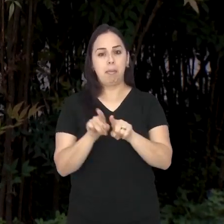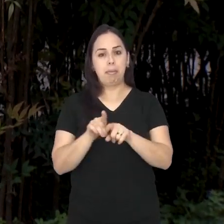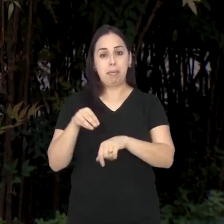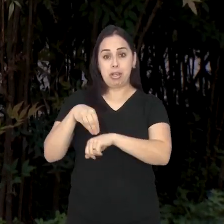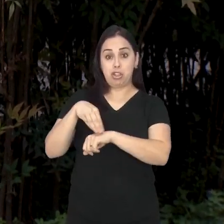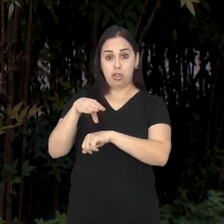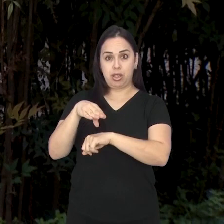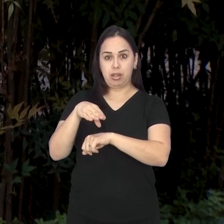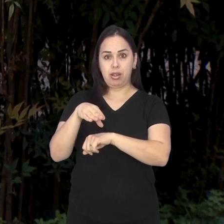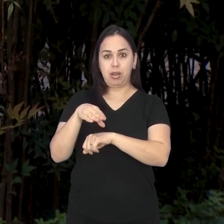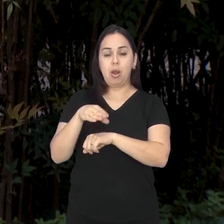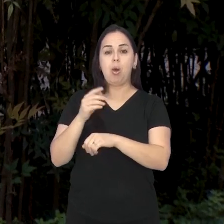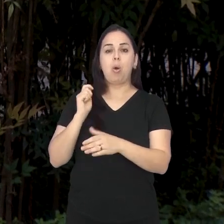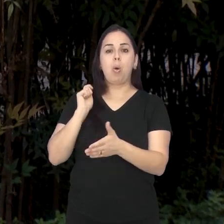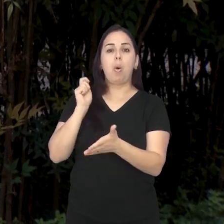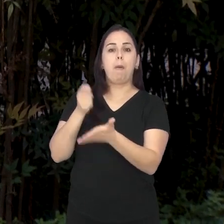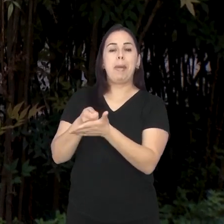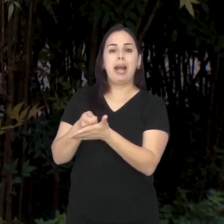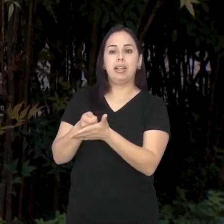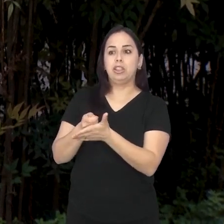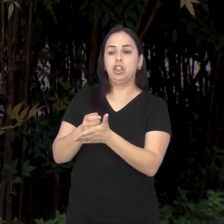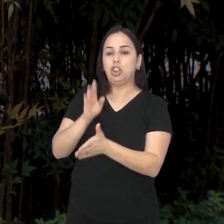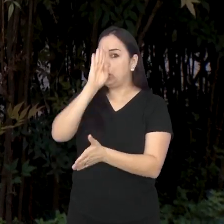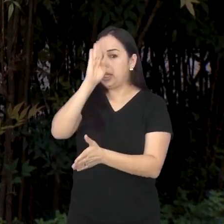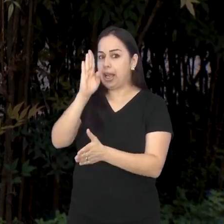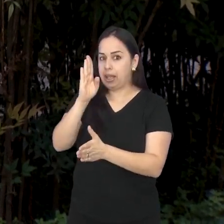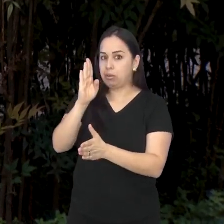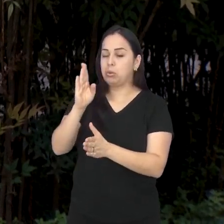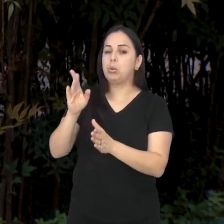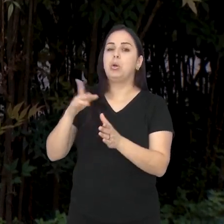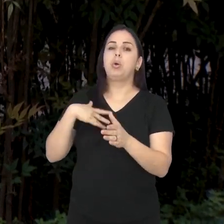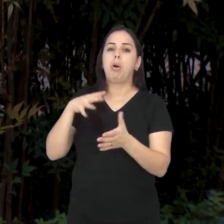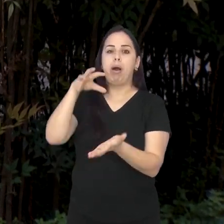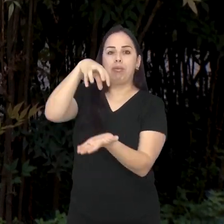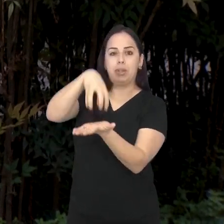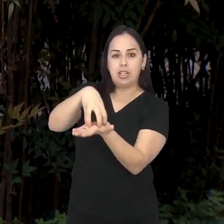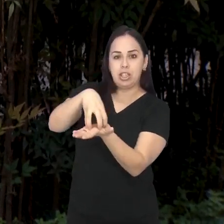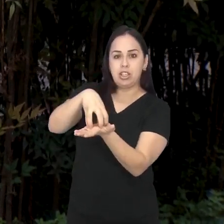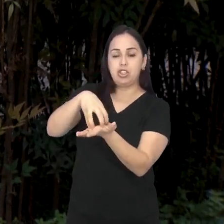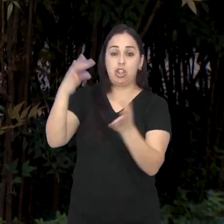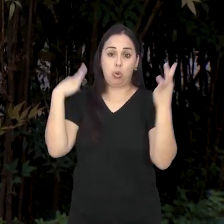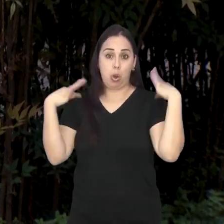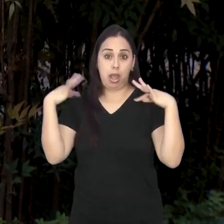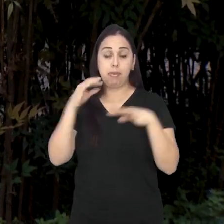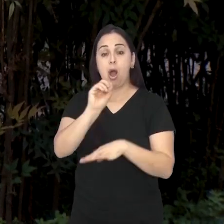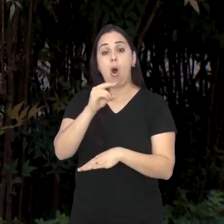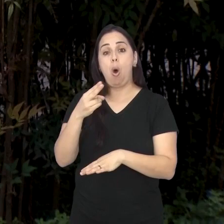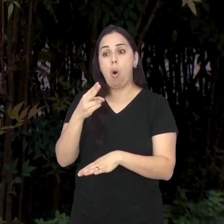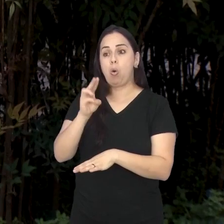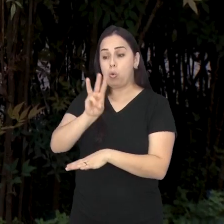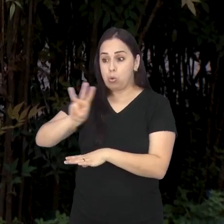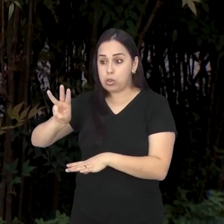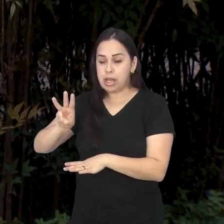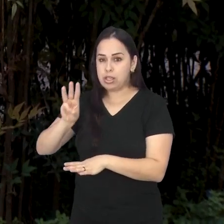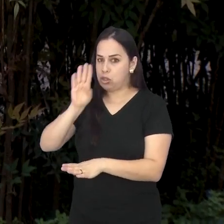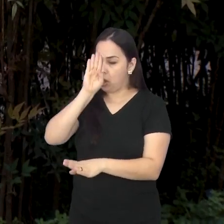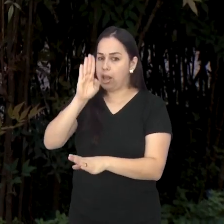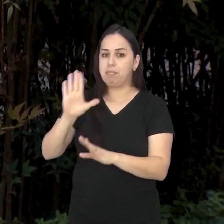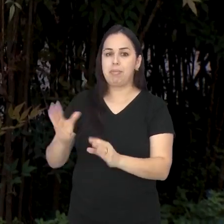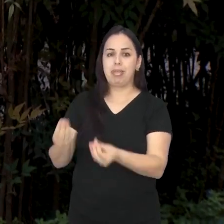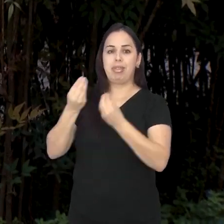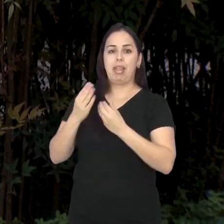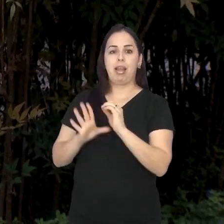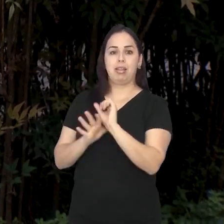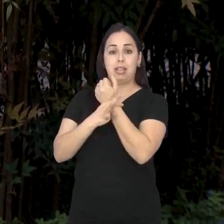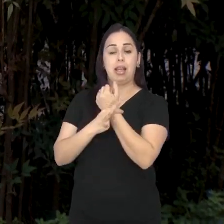das dicas também é sempre tentar comprar direto com a companhia aérea ou através de agências de viagens. Isso garante também sua segurança e